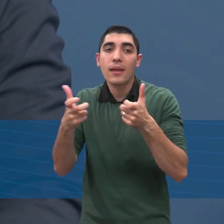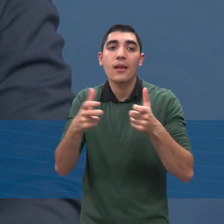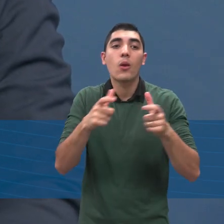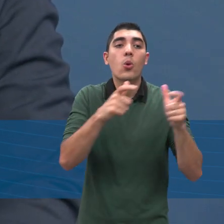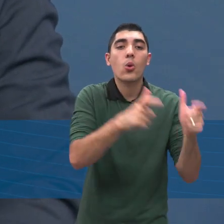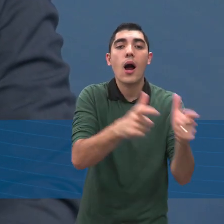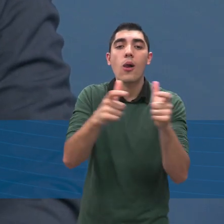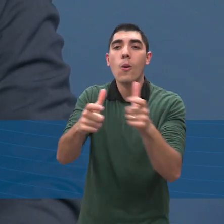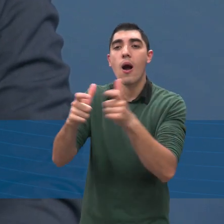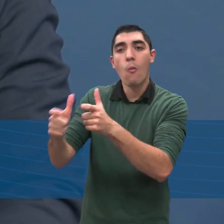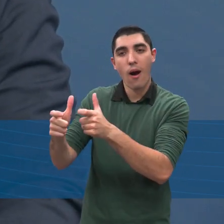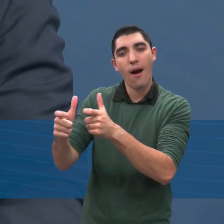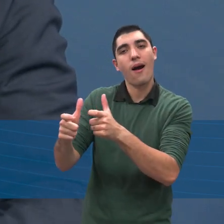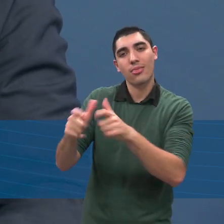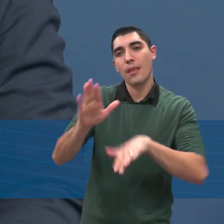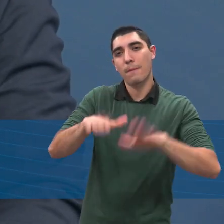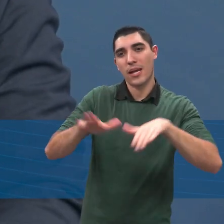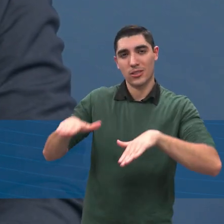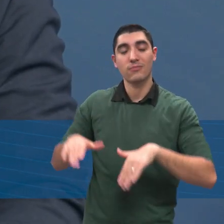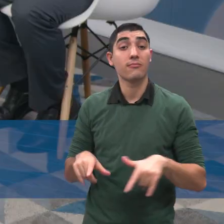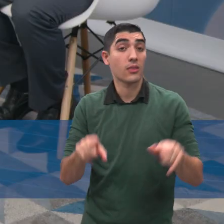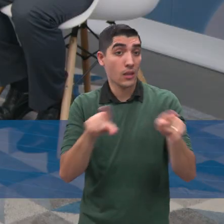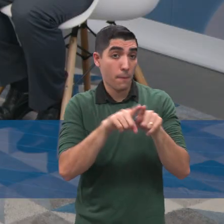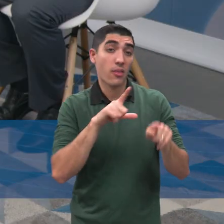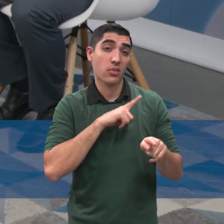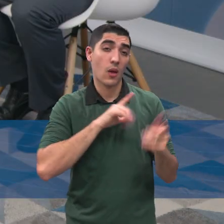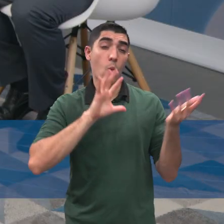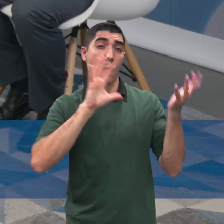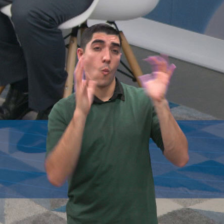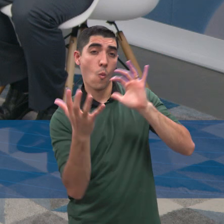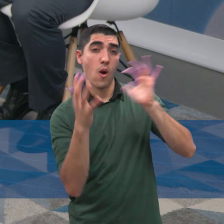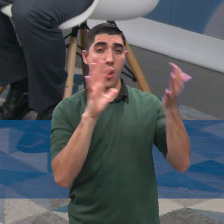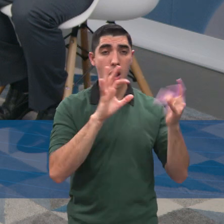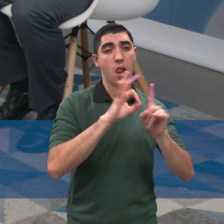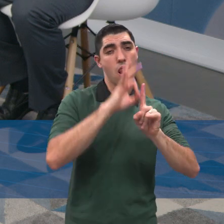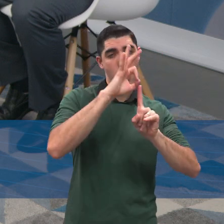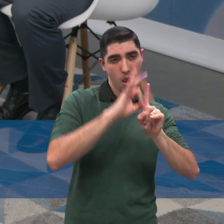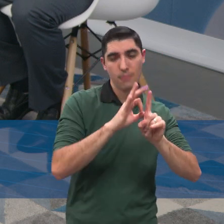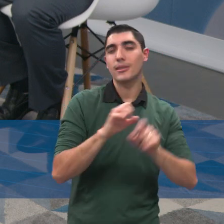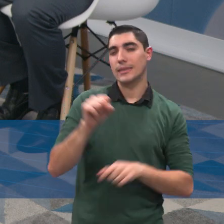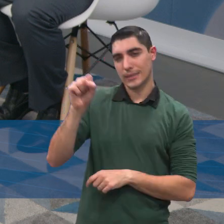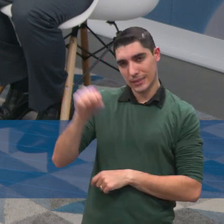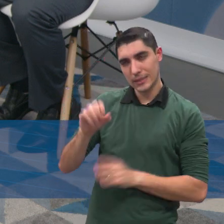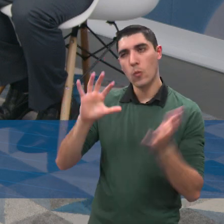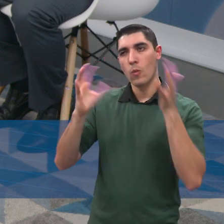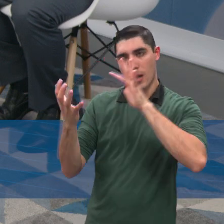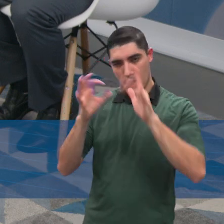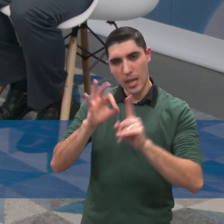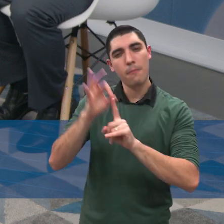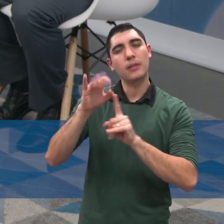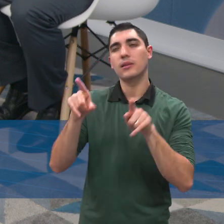né? E as por isso do clima, né? Isso, também, então que influenciam na arquitetura, né?